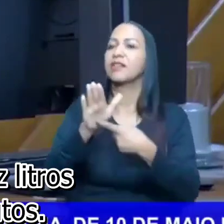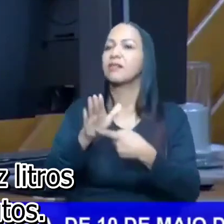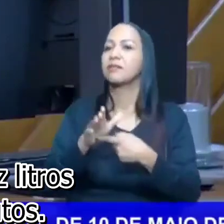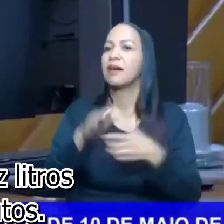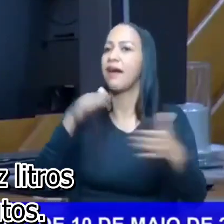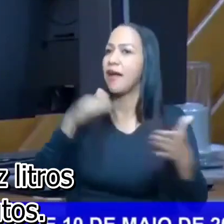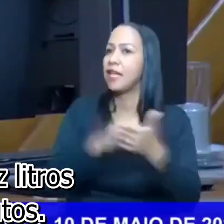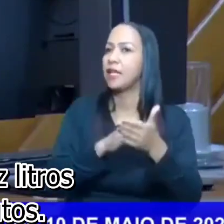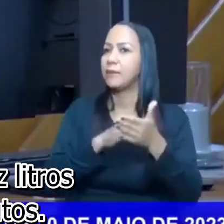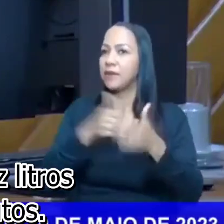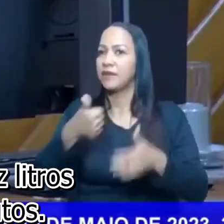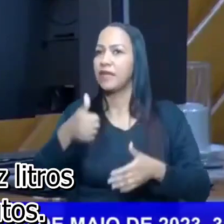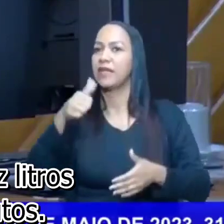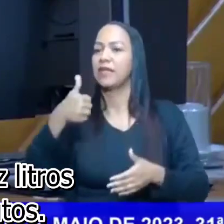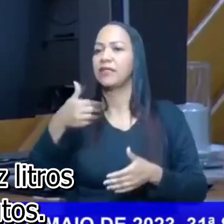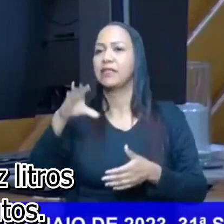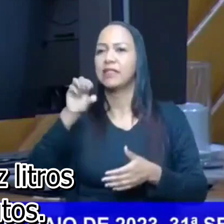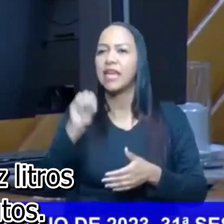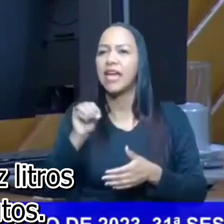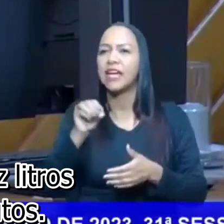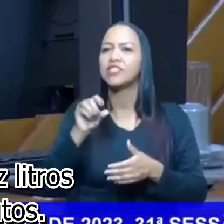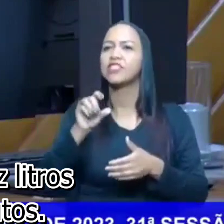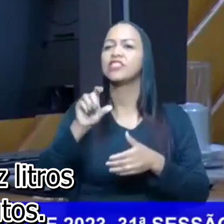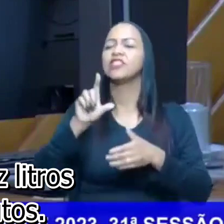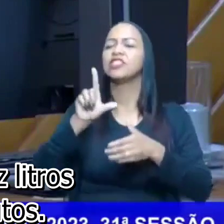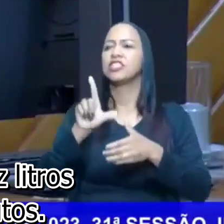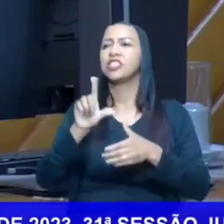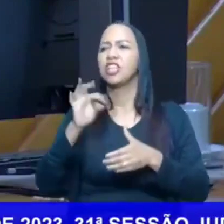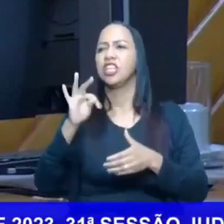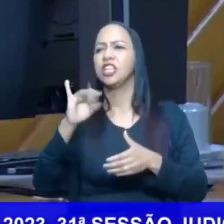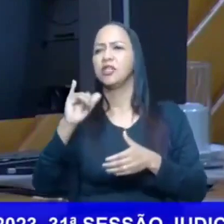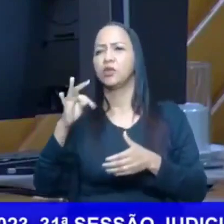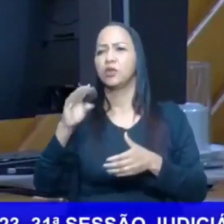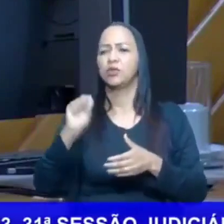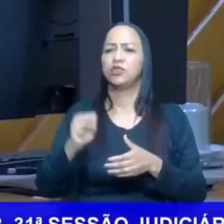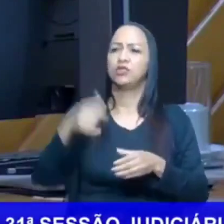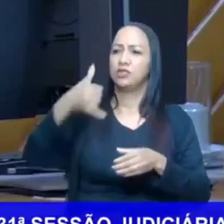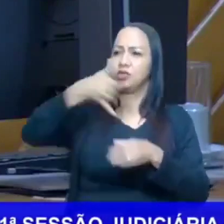no máximo, 10 litros por veículo. Nada disso foi trazido aos autos.